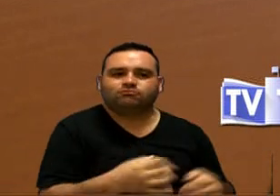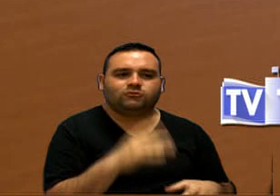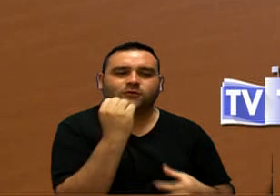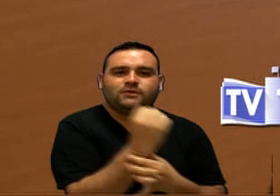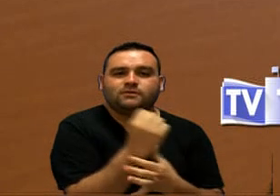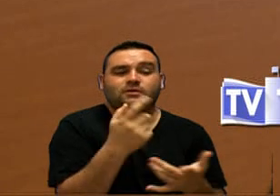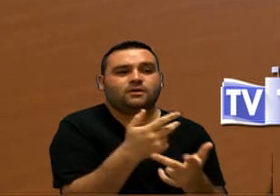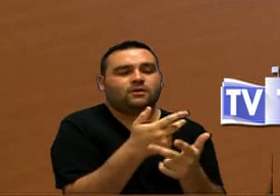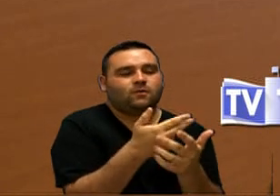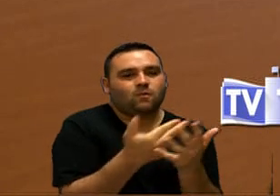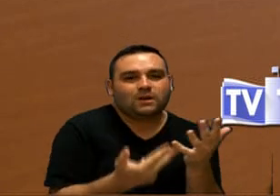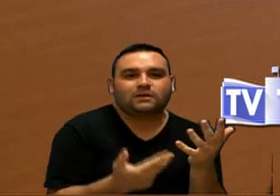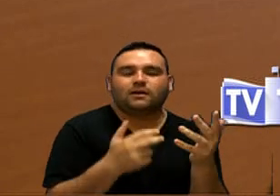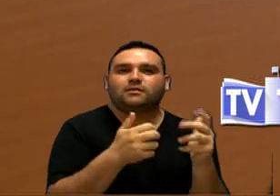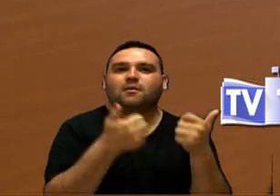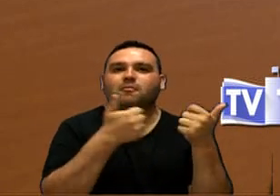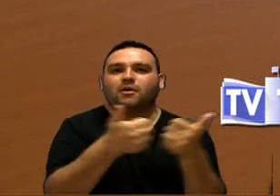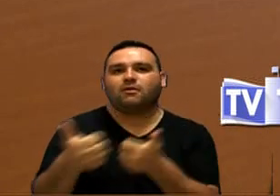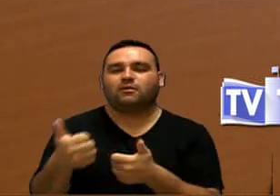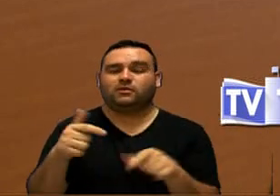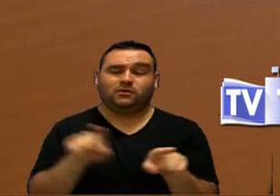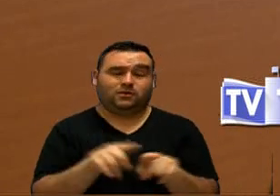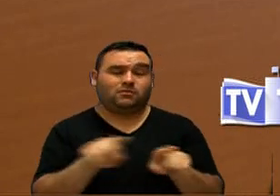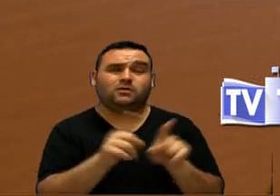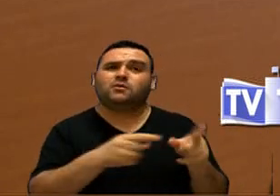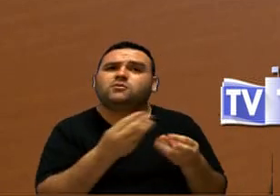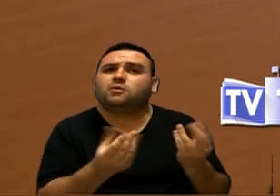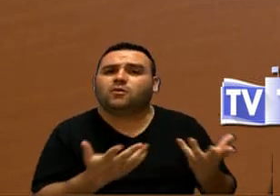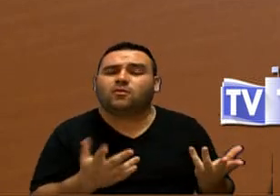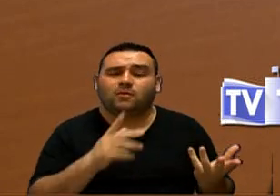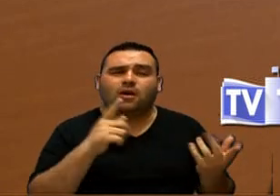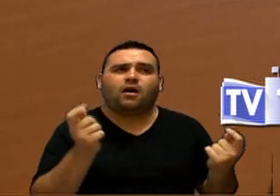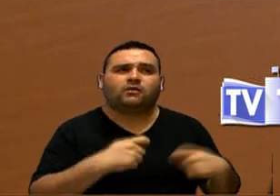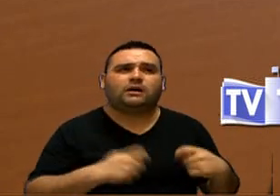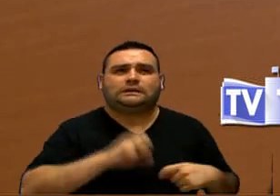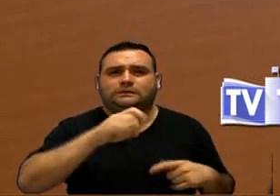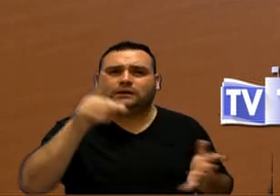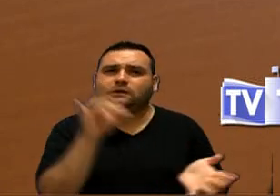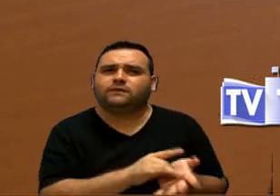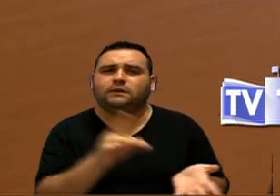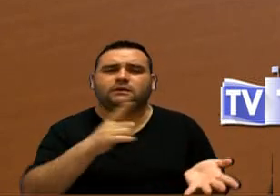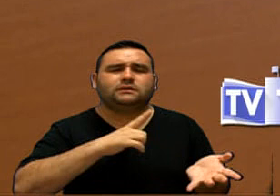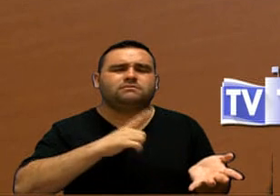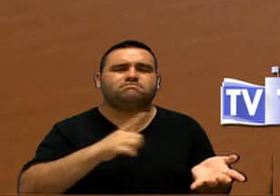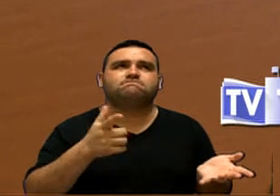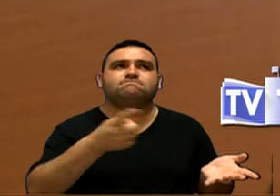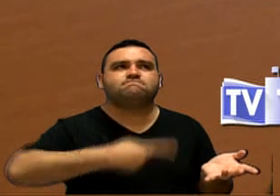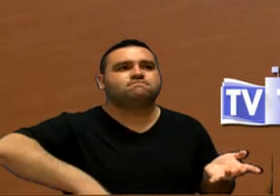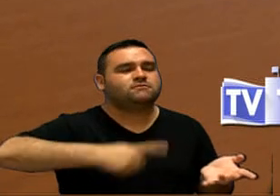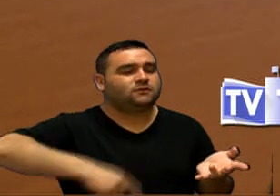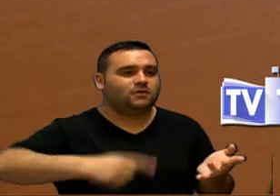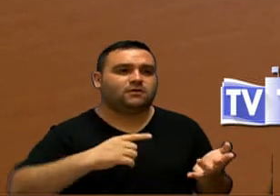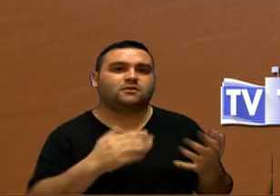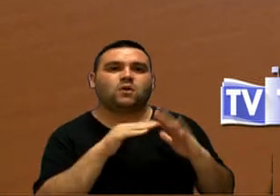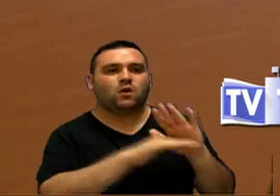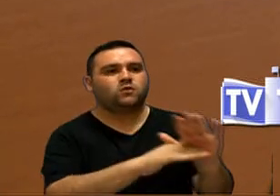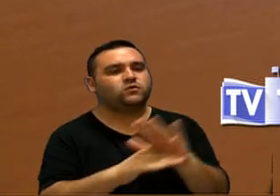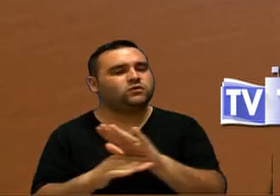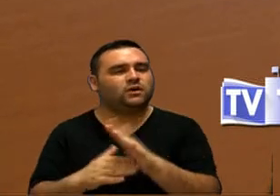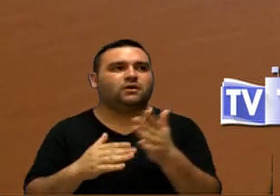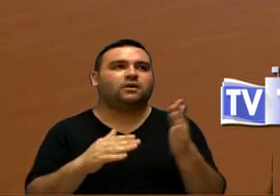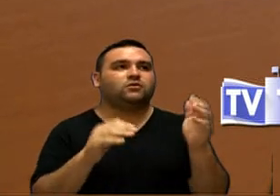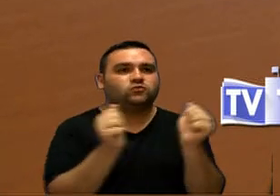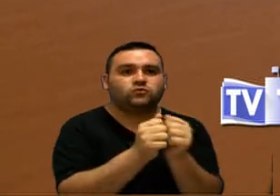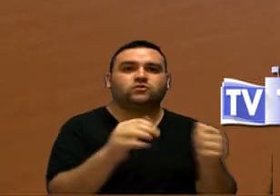com qualidade. E assim só o fazemos se realmente estivermos ao lado da Polícia